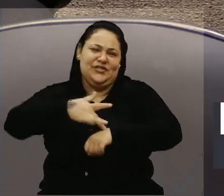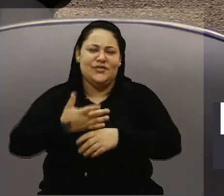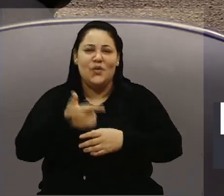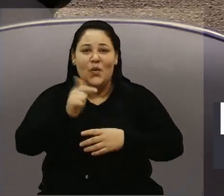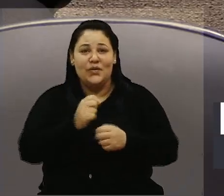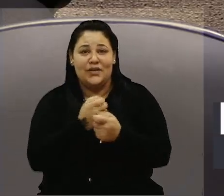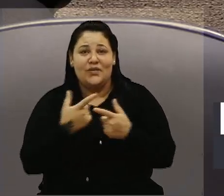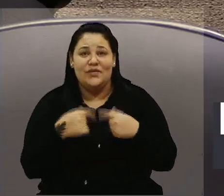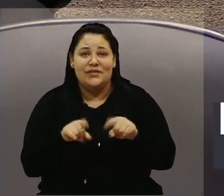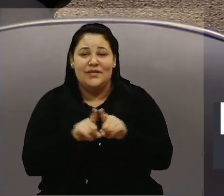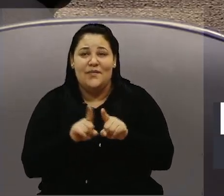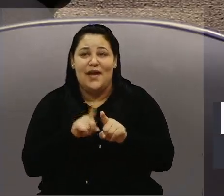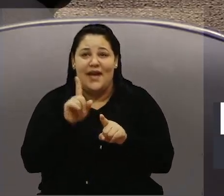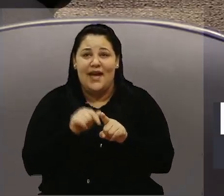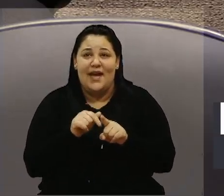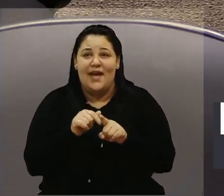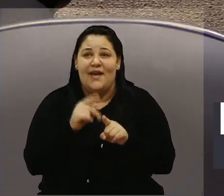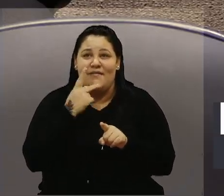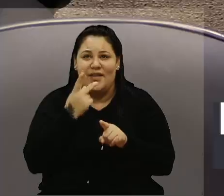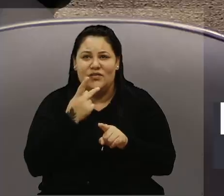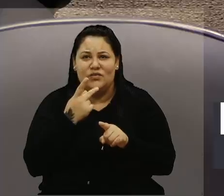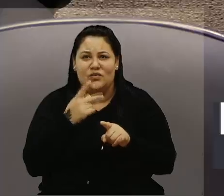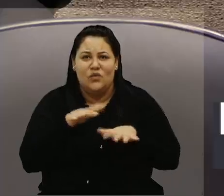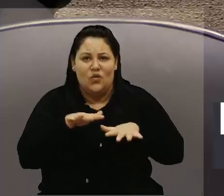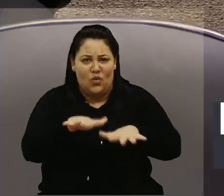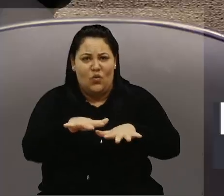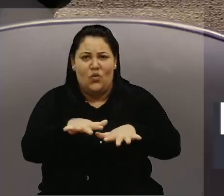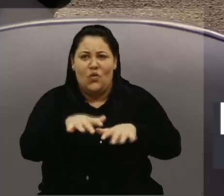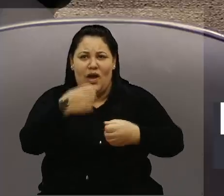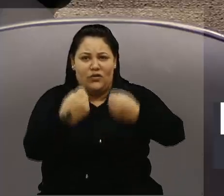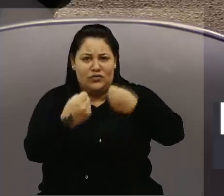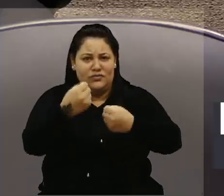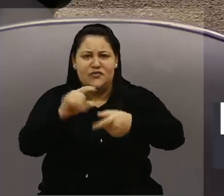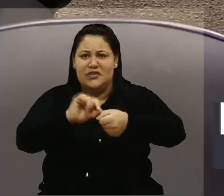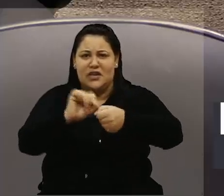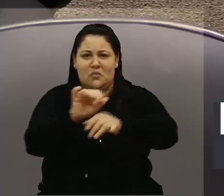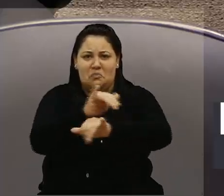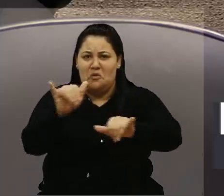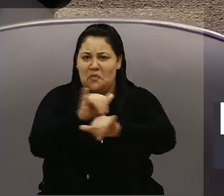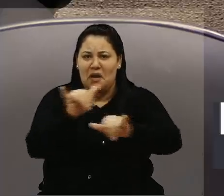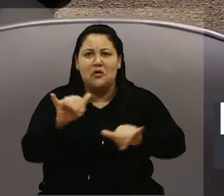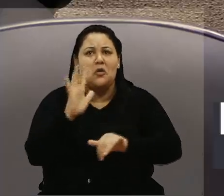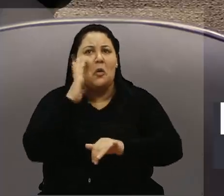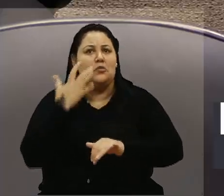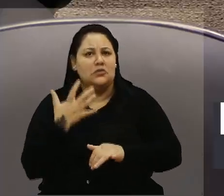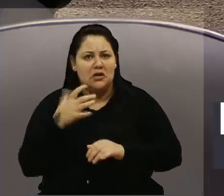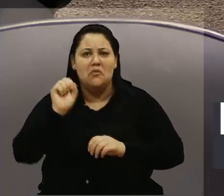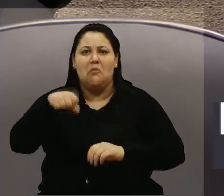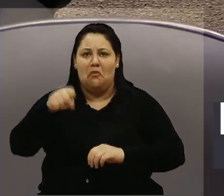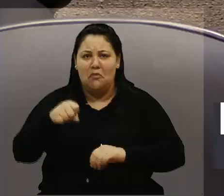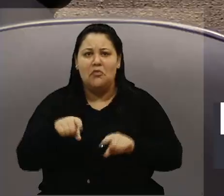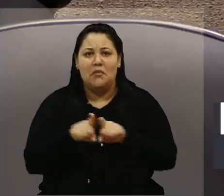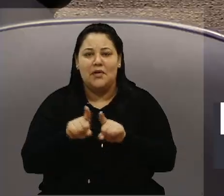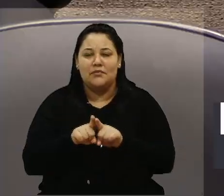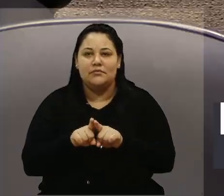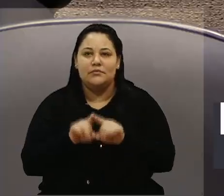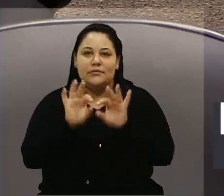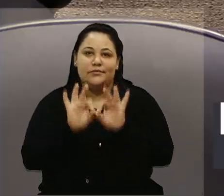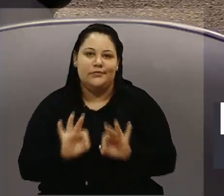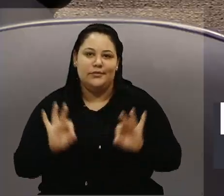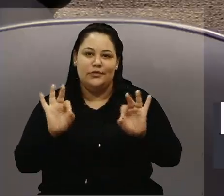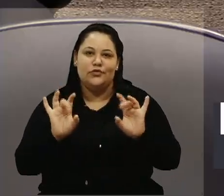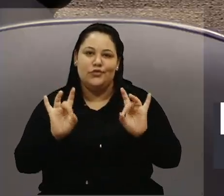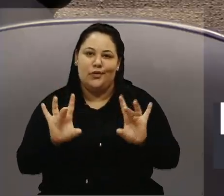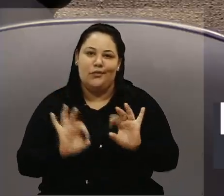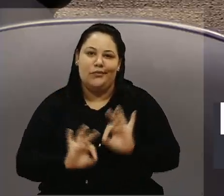questão do parque automotivo, né? Também fizeram propaganda que estava acontecendo e estavam simplesmente planeando o terreno.